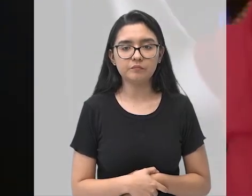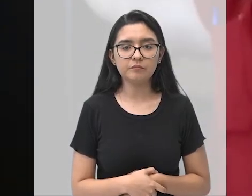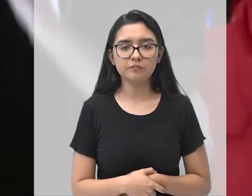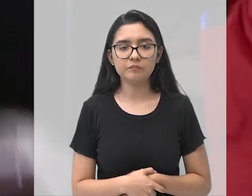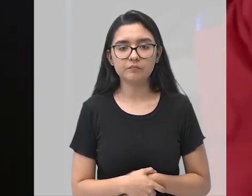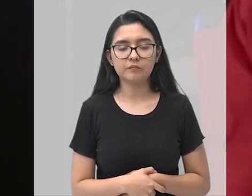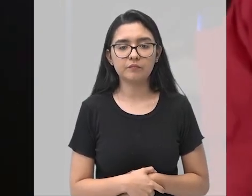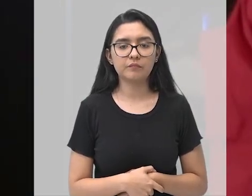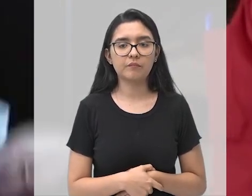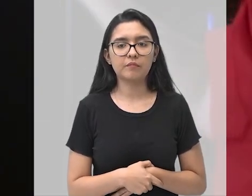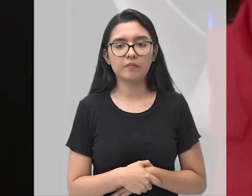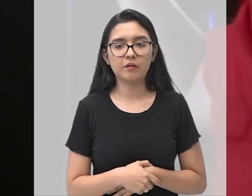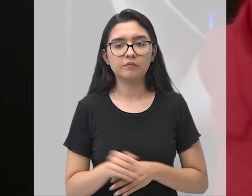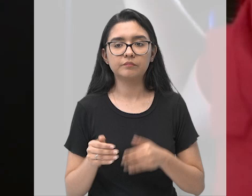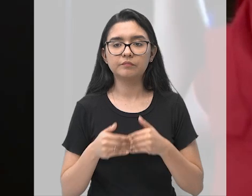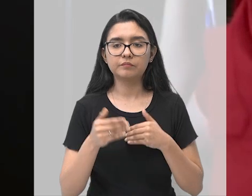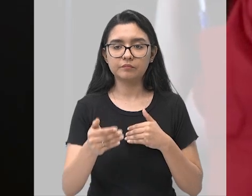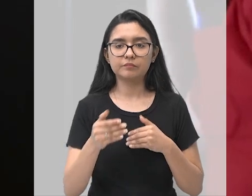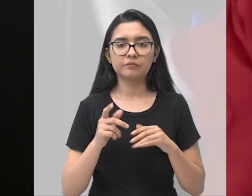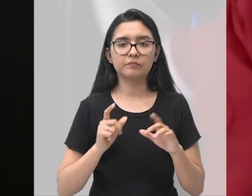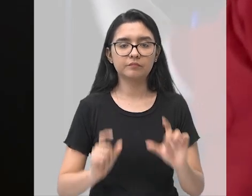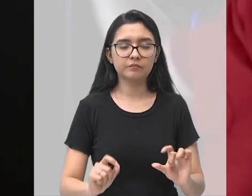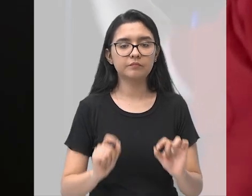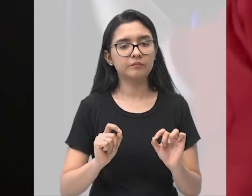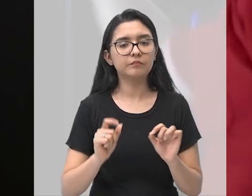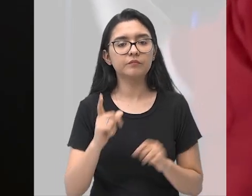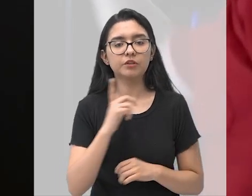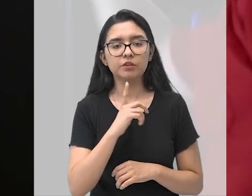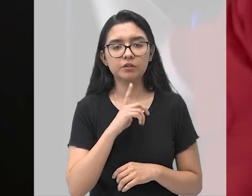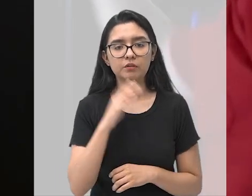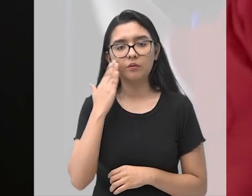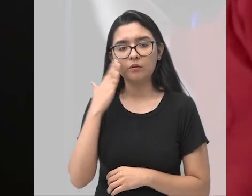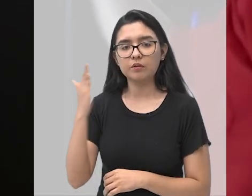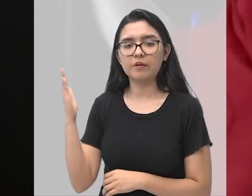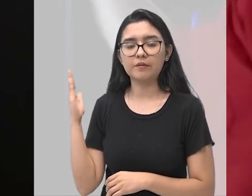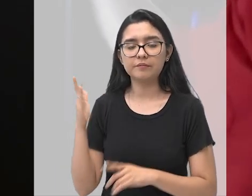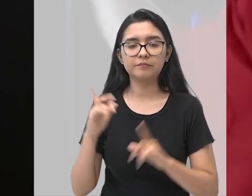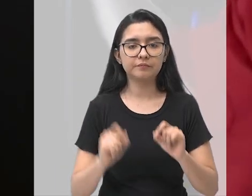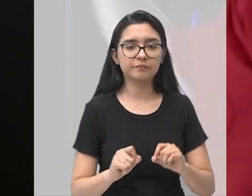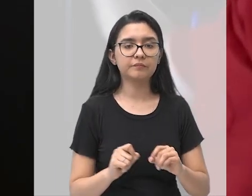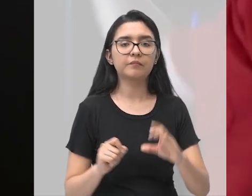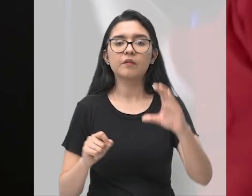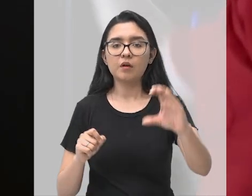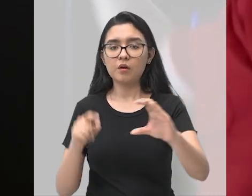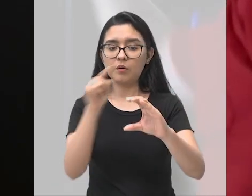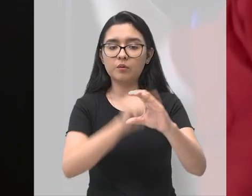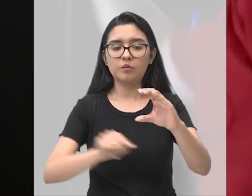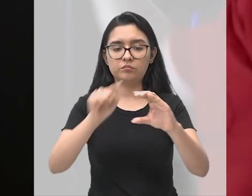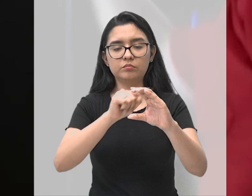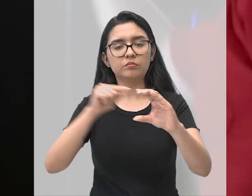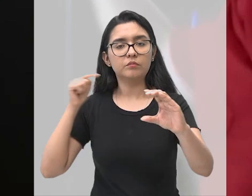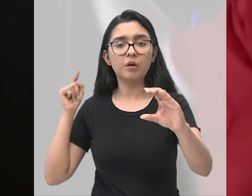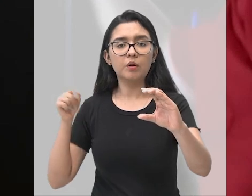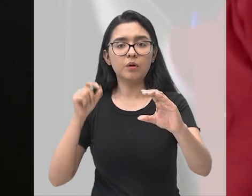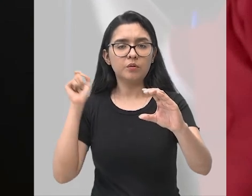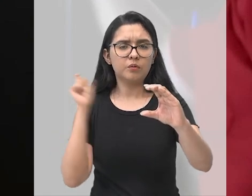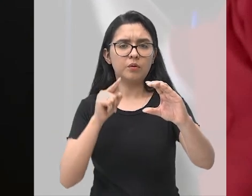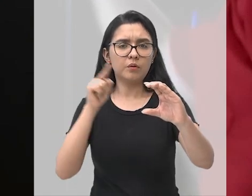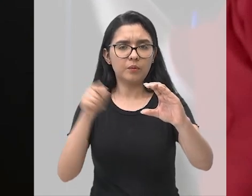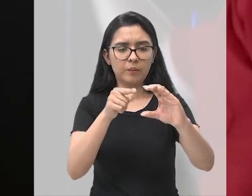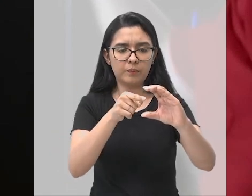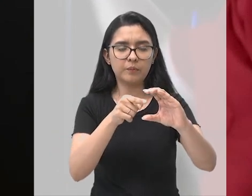uma vez, ele fez um strike. Se ele derrubou uma porção na primeira jogada e depois, na segunda jogada,